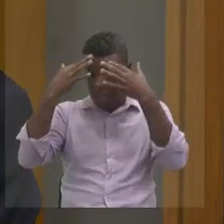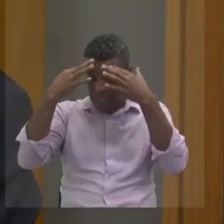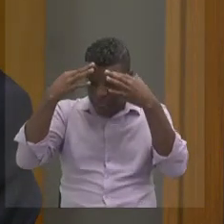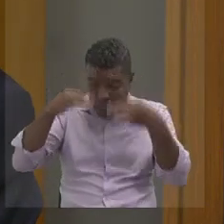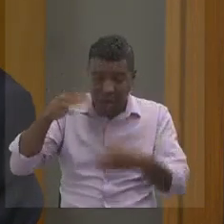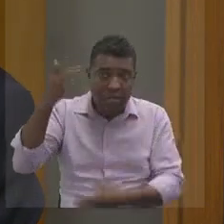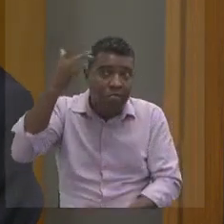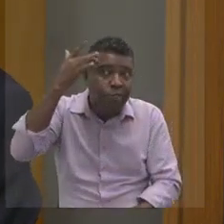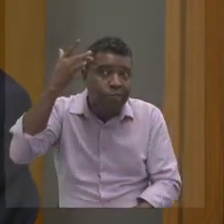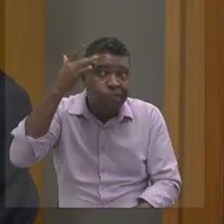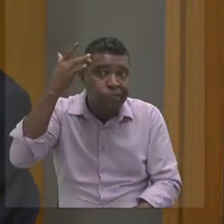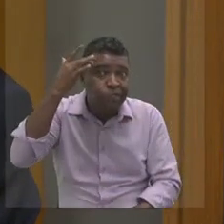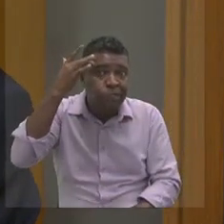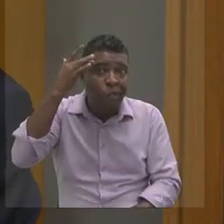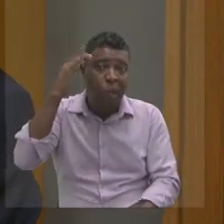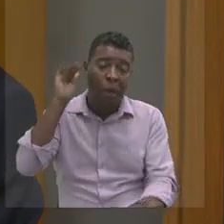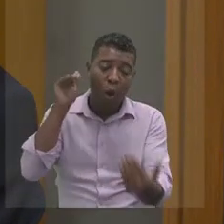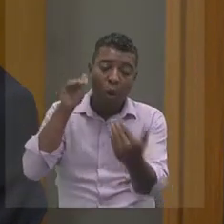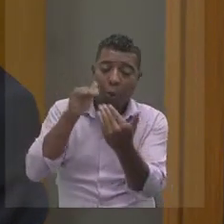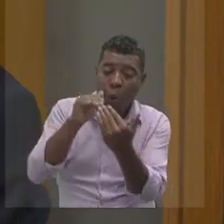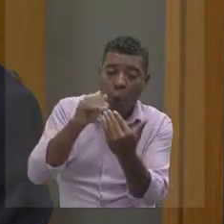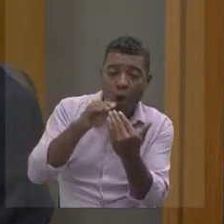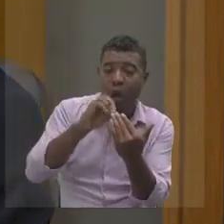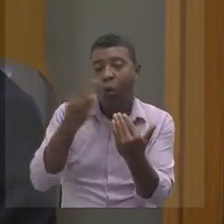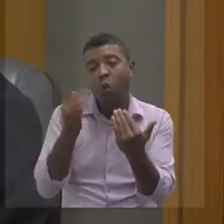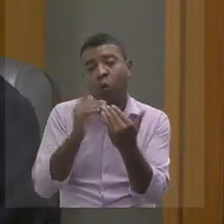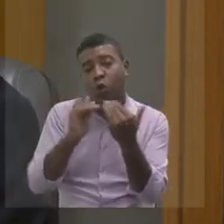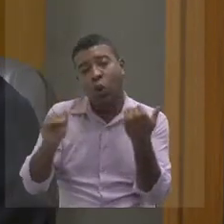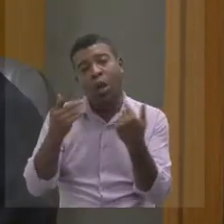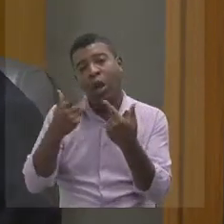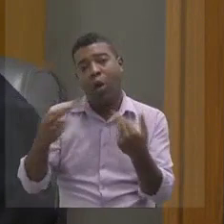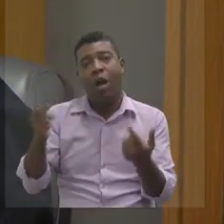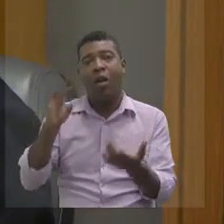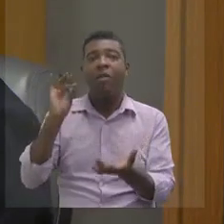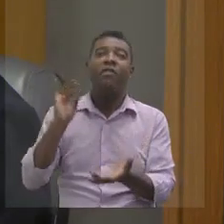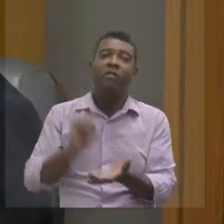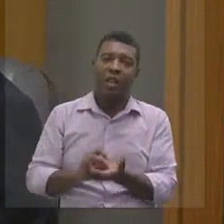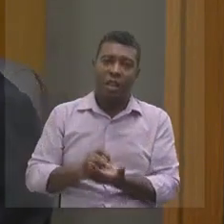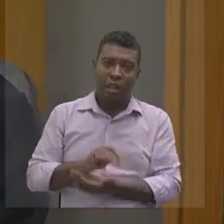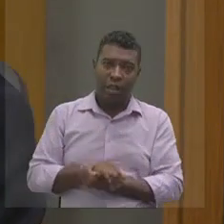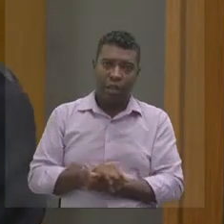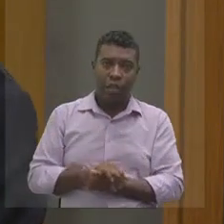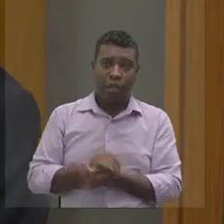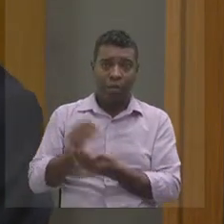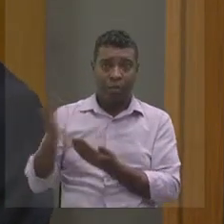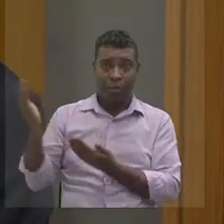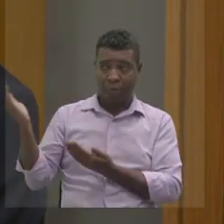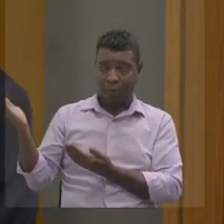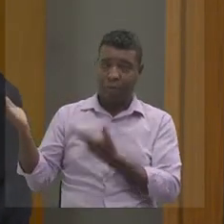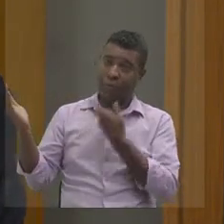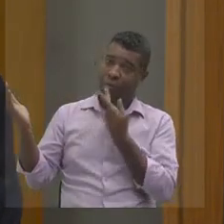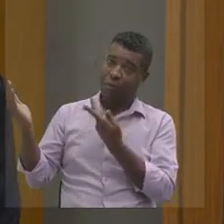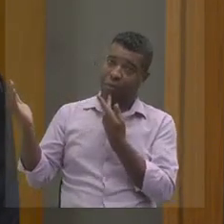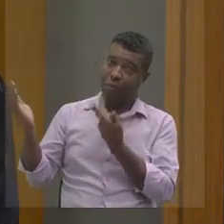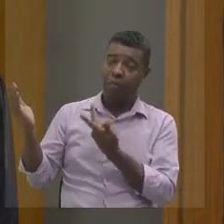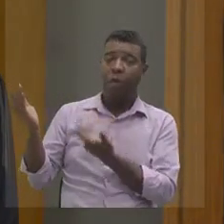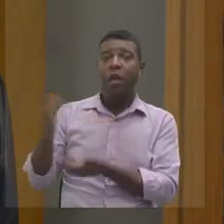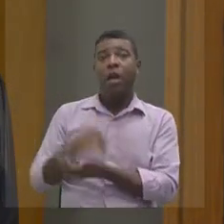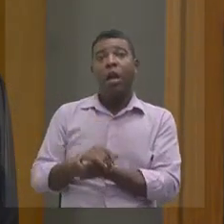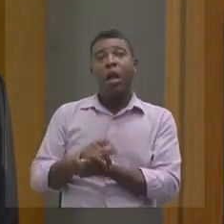para concordar com aquilo que de fato é verdade então quero aqui nesta oportunidade